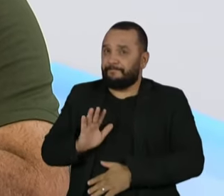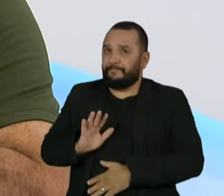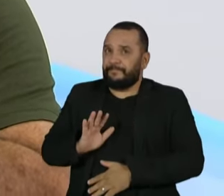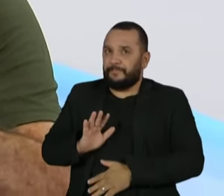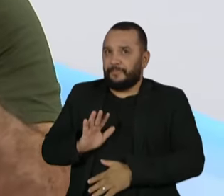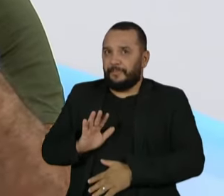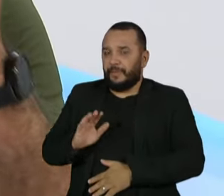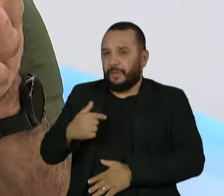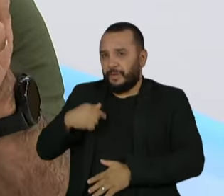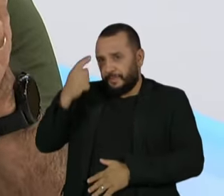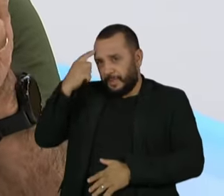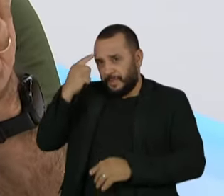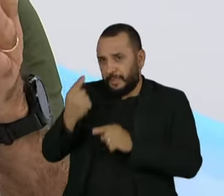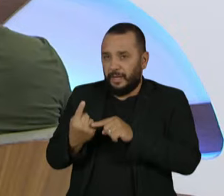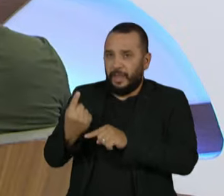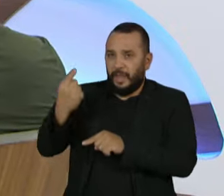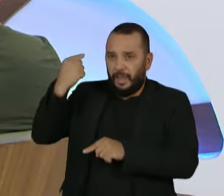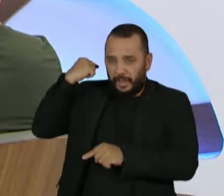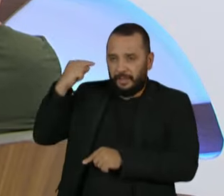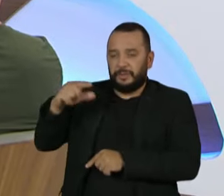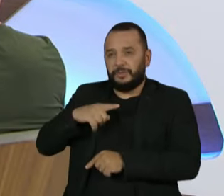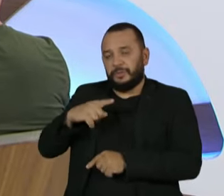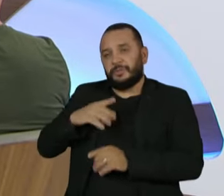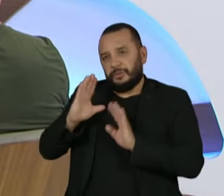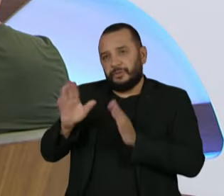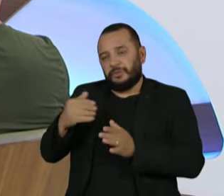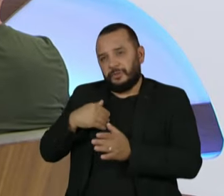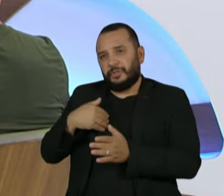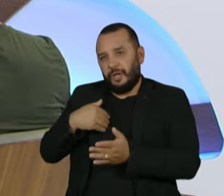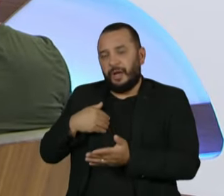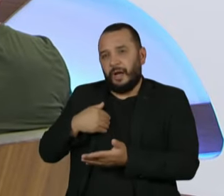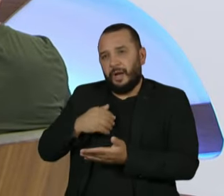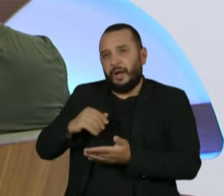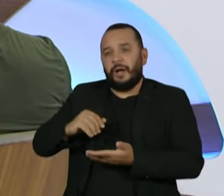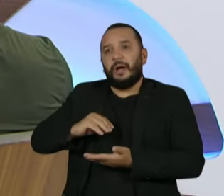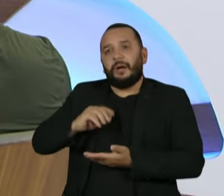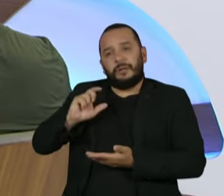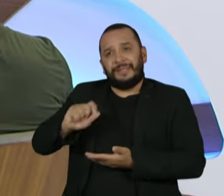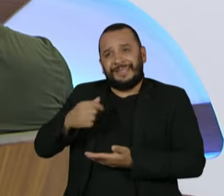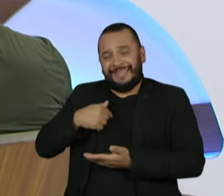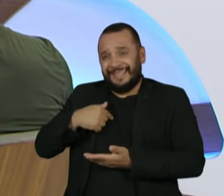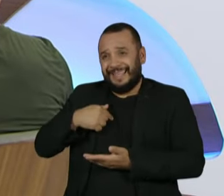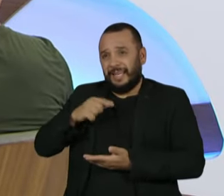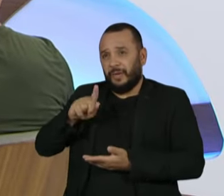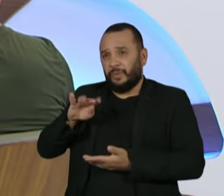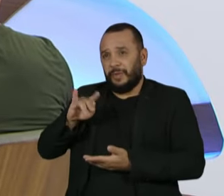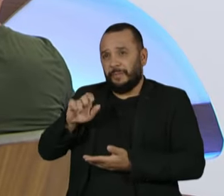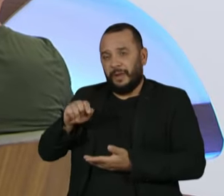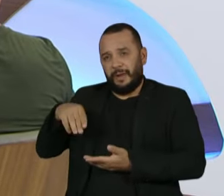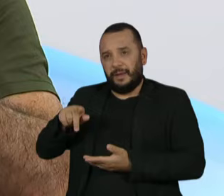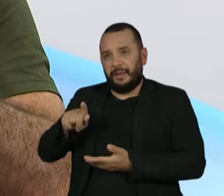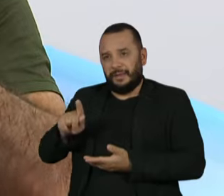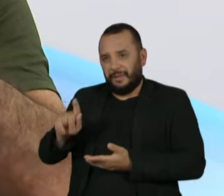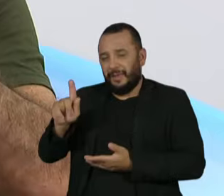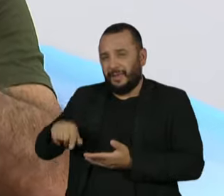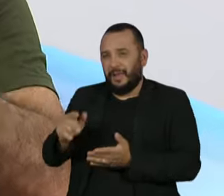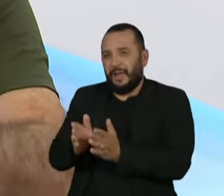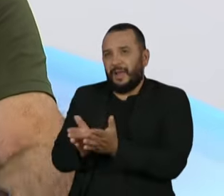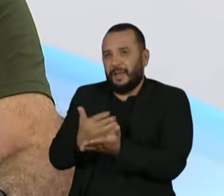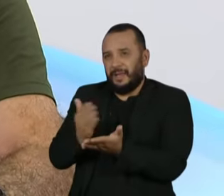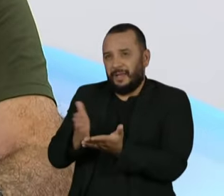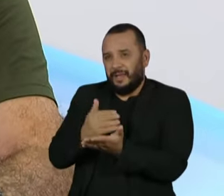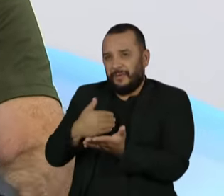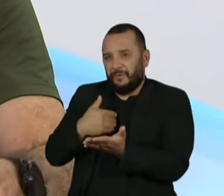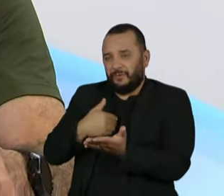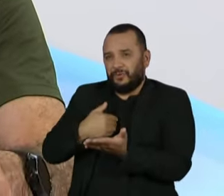possa voltar para prensa de Gutenberg né que liberou a escrita e a leitura para o mundo em escala Industrial talvez tenha sido